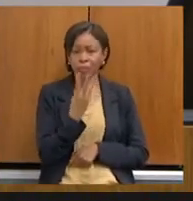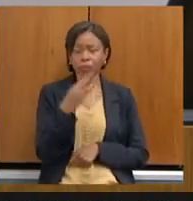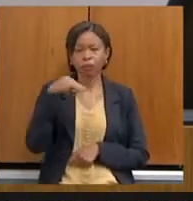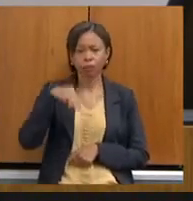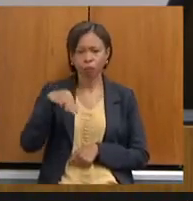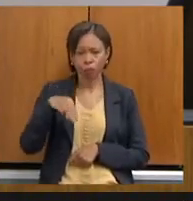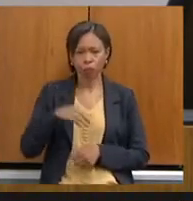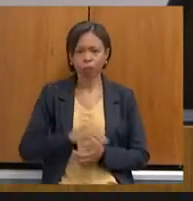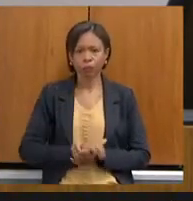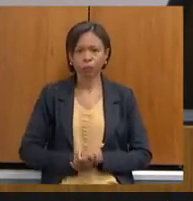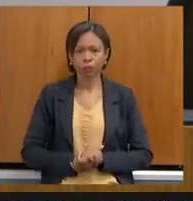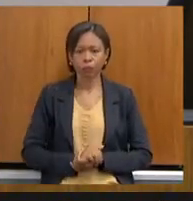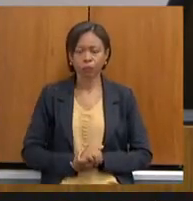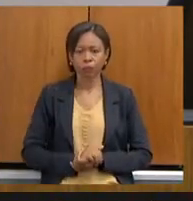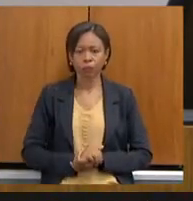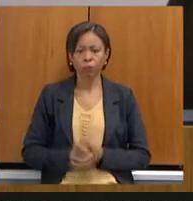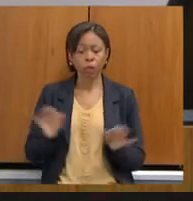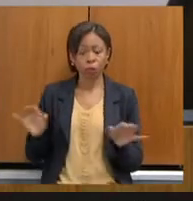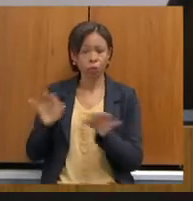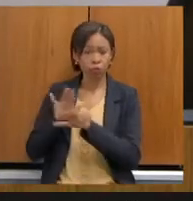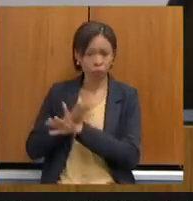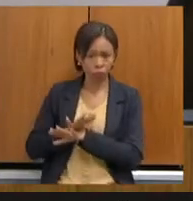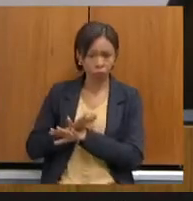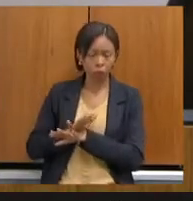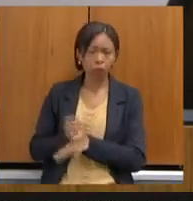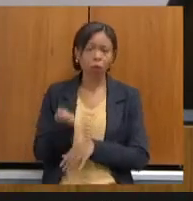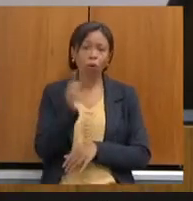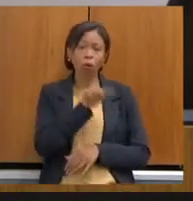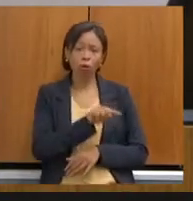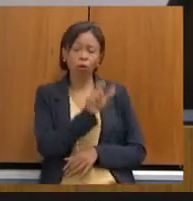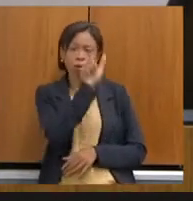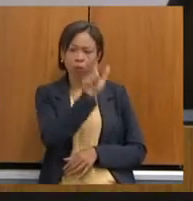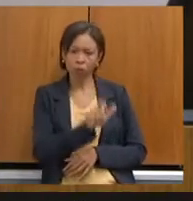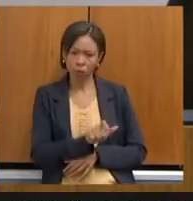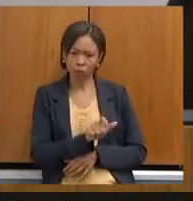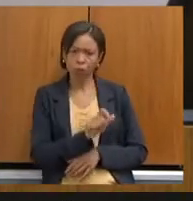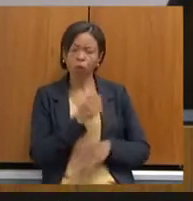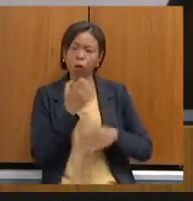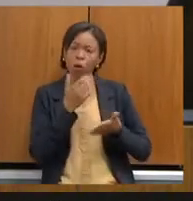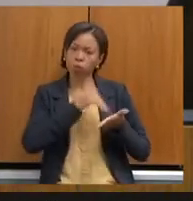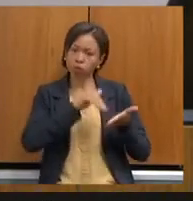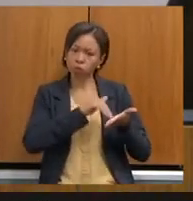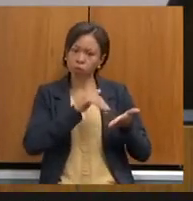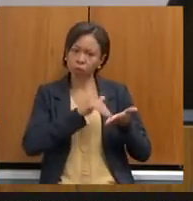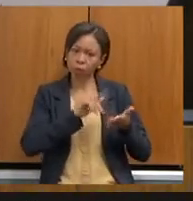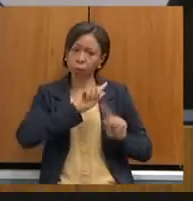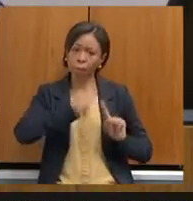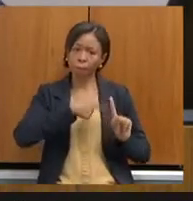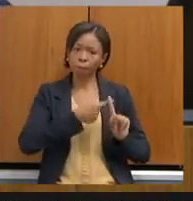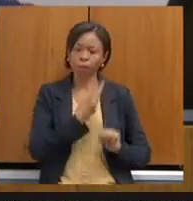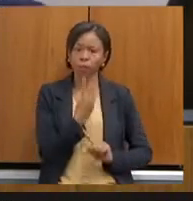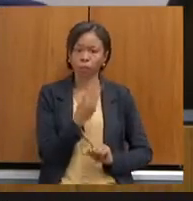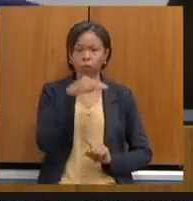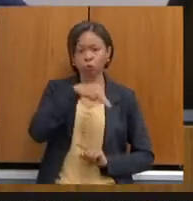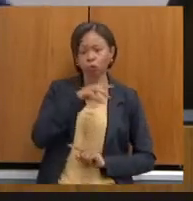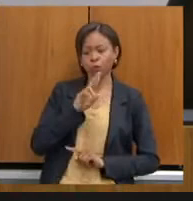eu aposto cada interpelação autoridade Estadual disporá de três minutos para responder